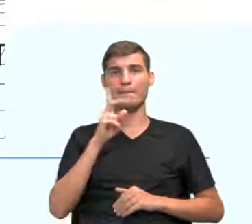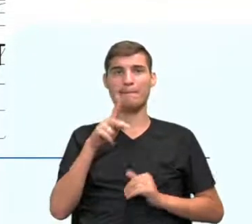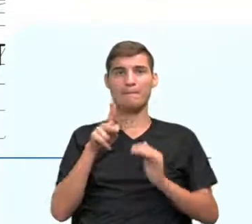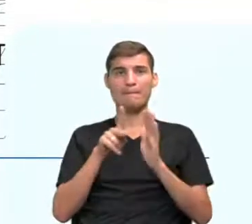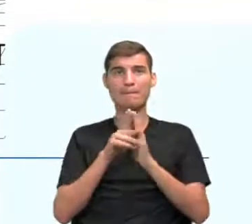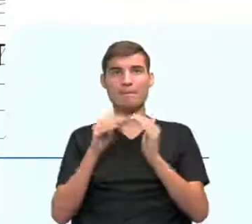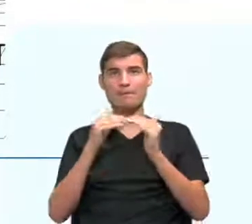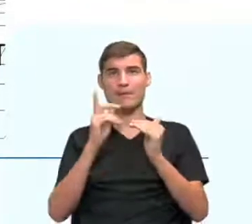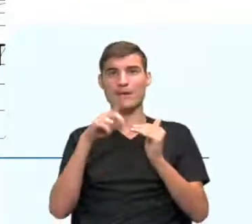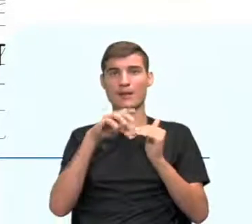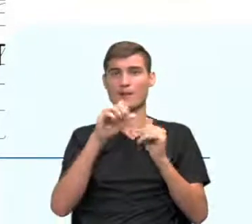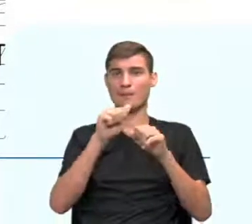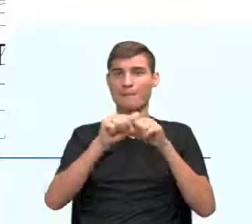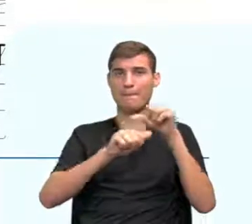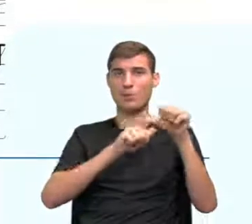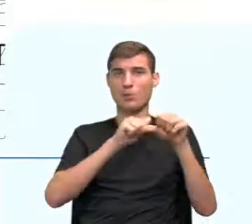tem